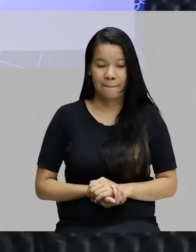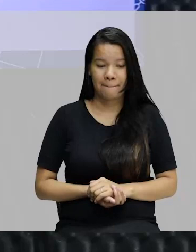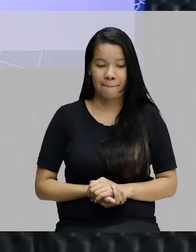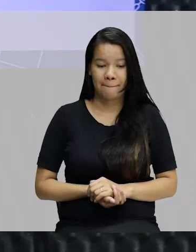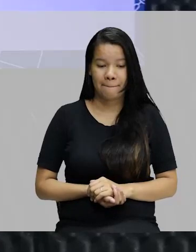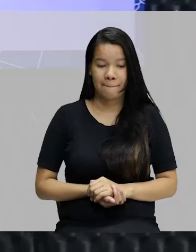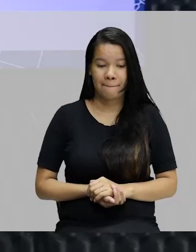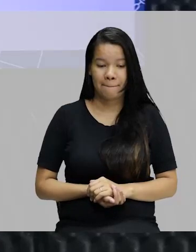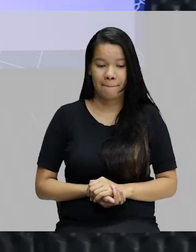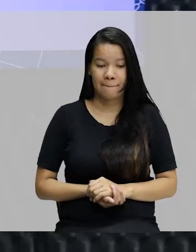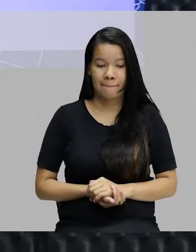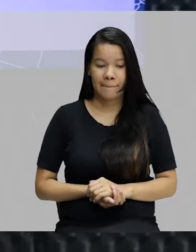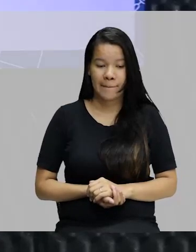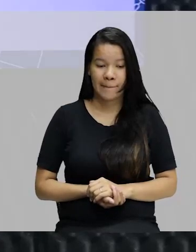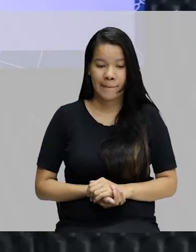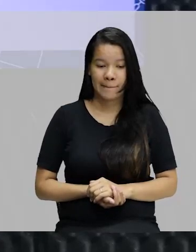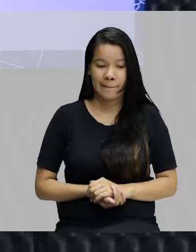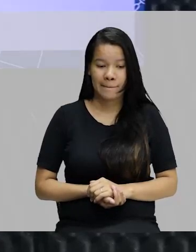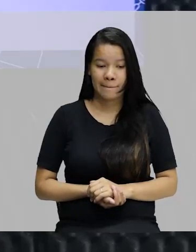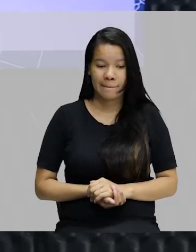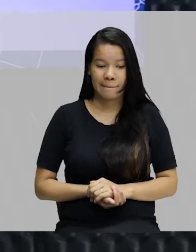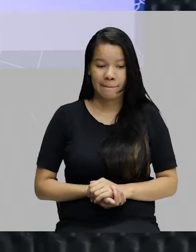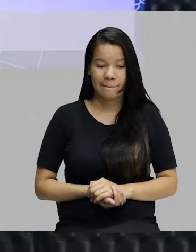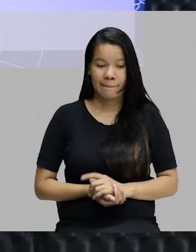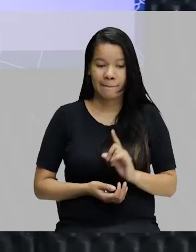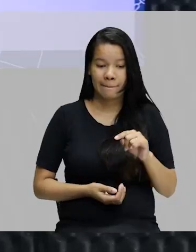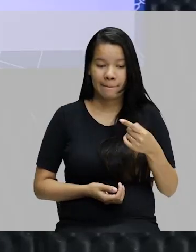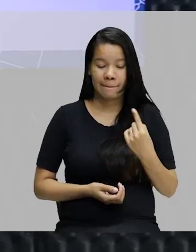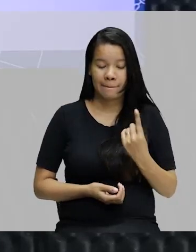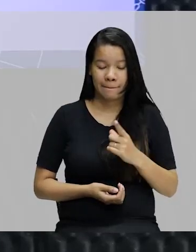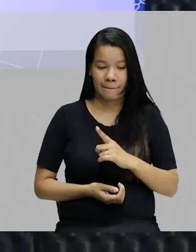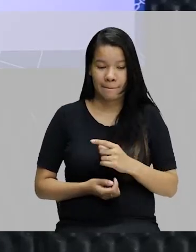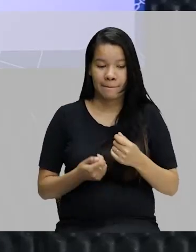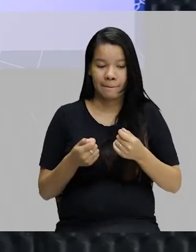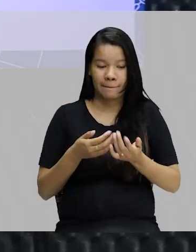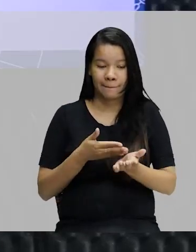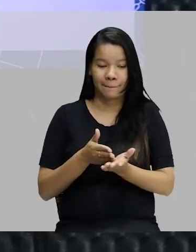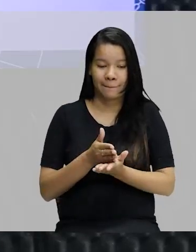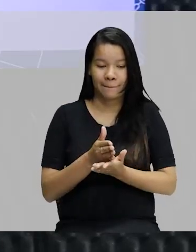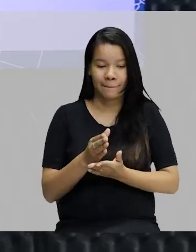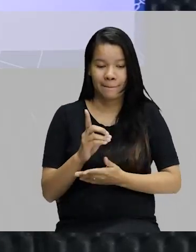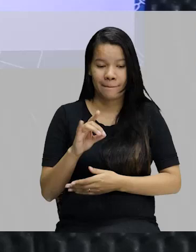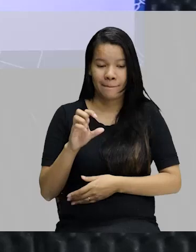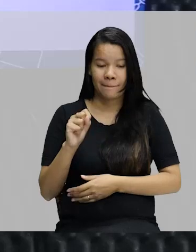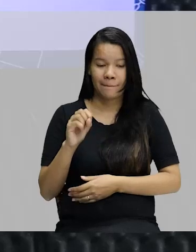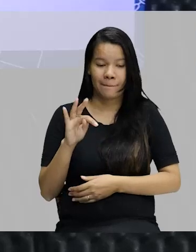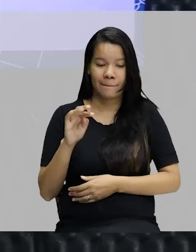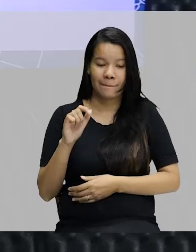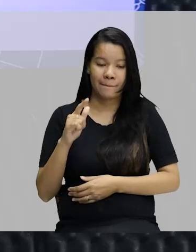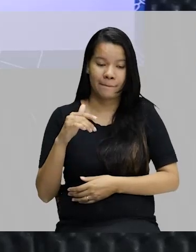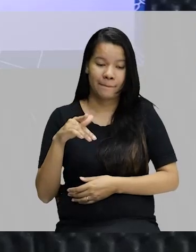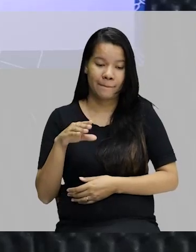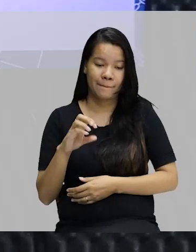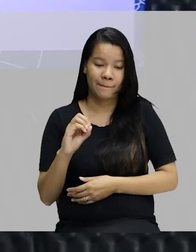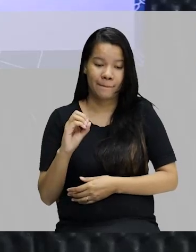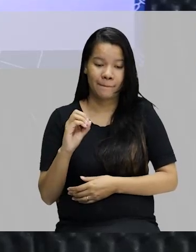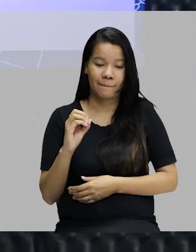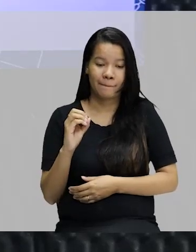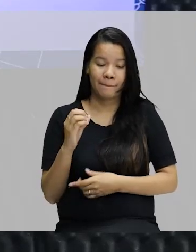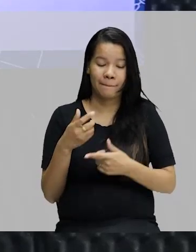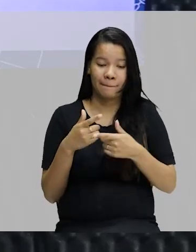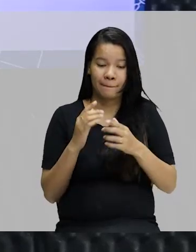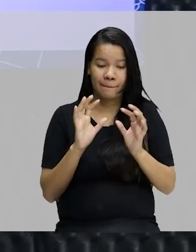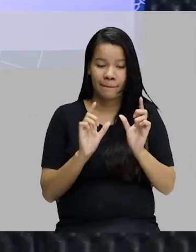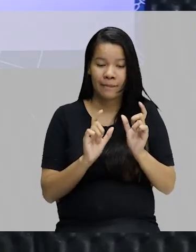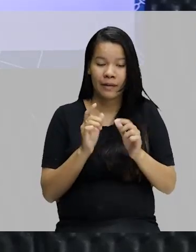de álcool, de etanol. E em seguida, ele pode passar por uma destilação fracionada, né? Onde